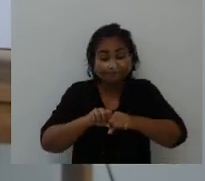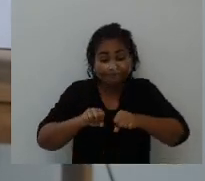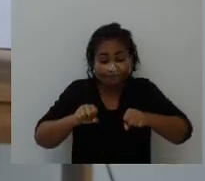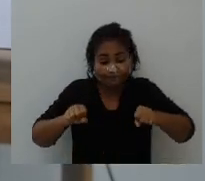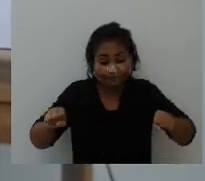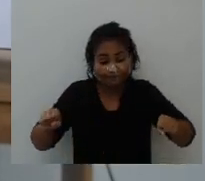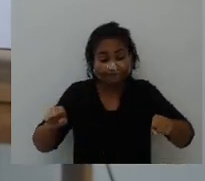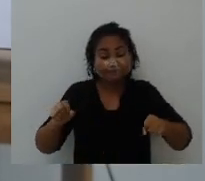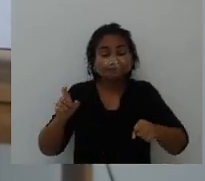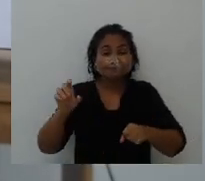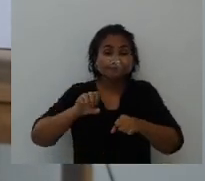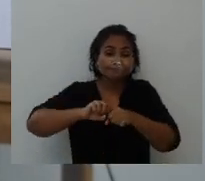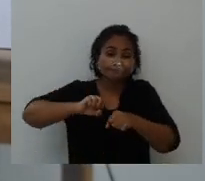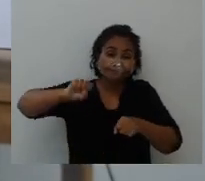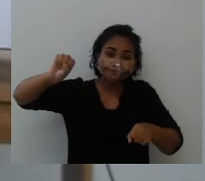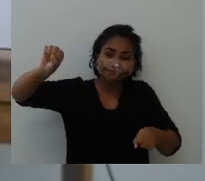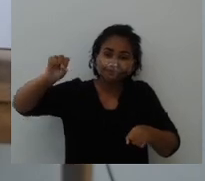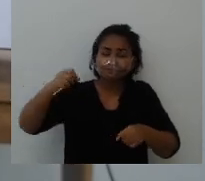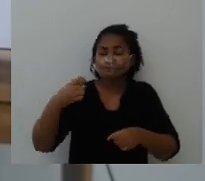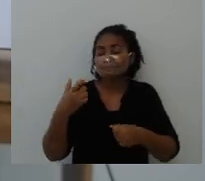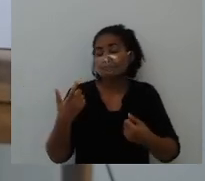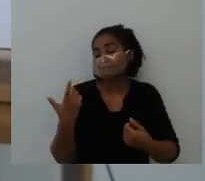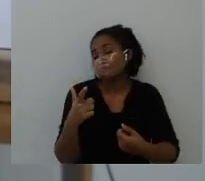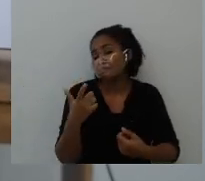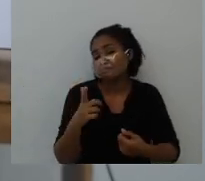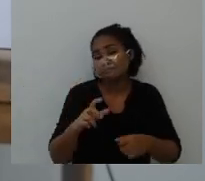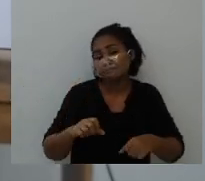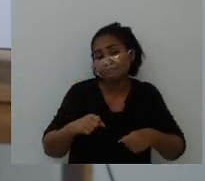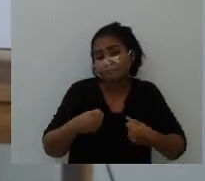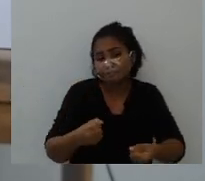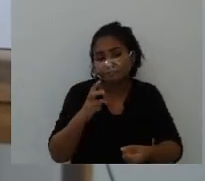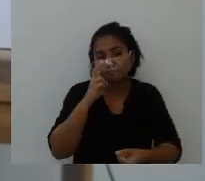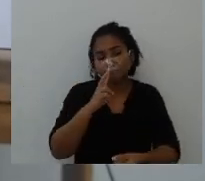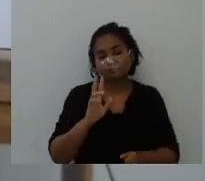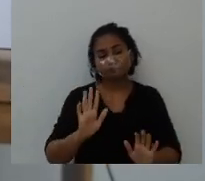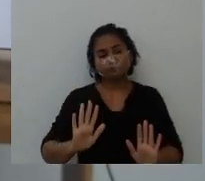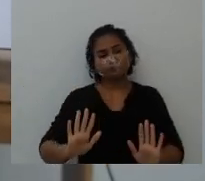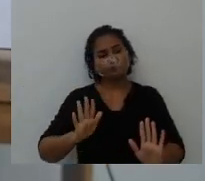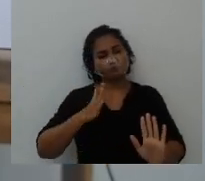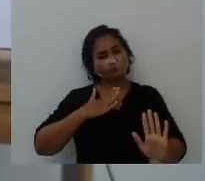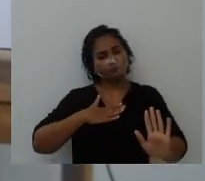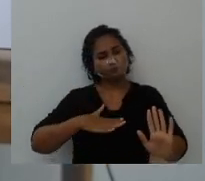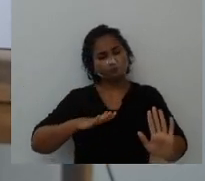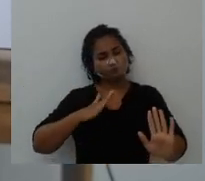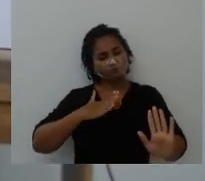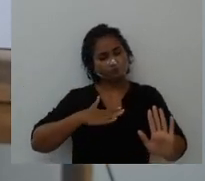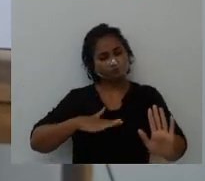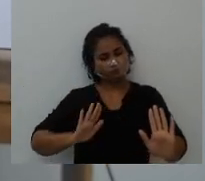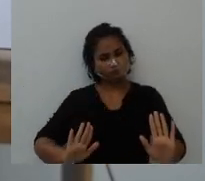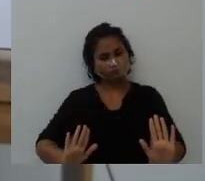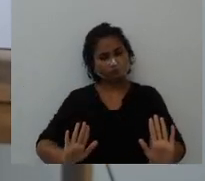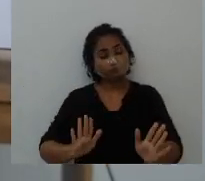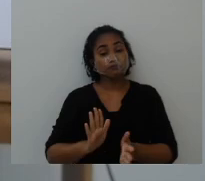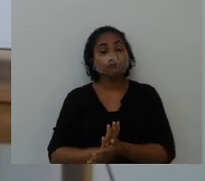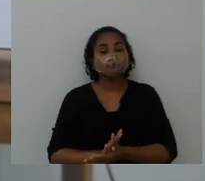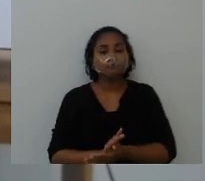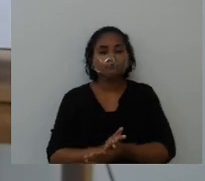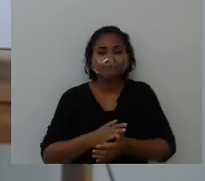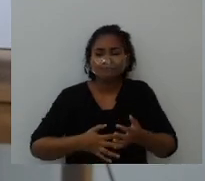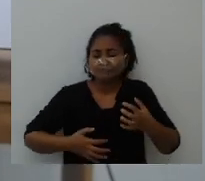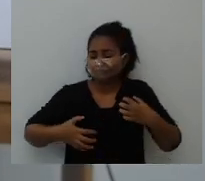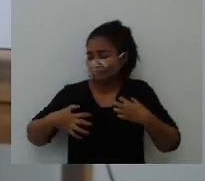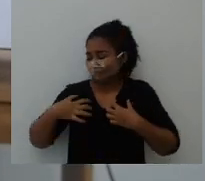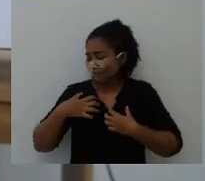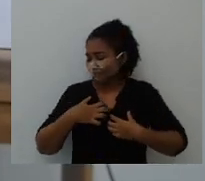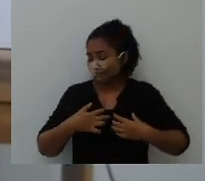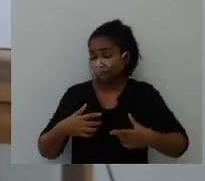estão na diagonal. E agora? Não tem força, o que é que eu vou fazer, professor? Deu errado. Calma, pequeno gafanhoto. Se você ficou angustiado com